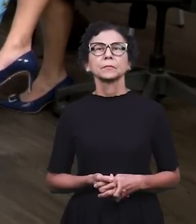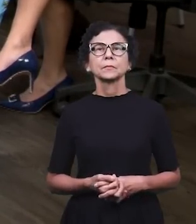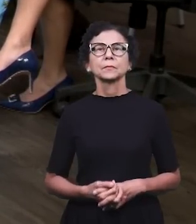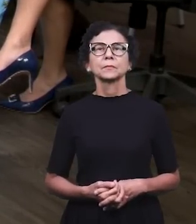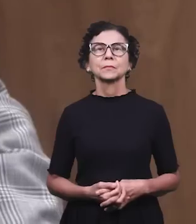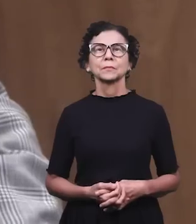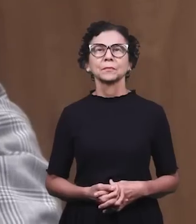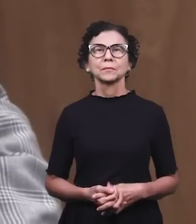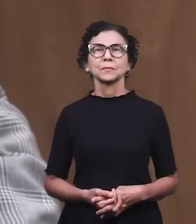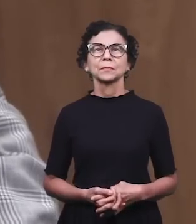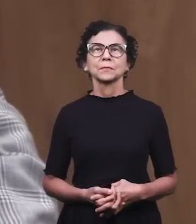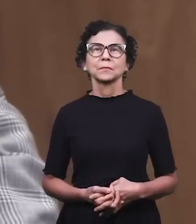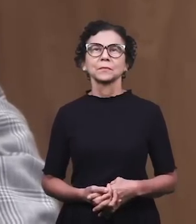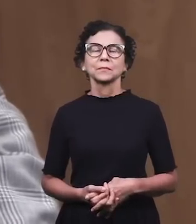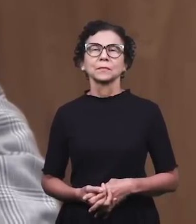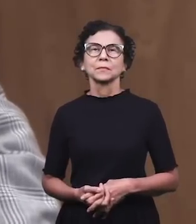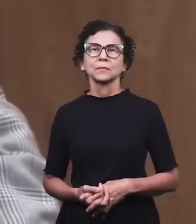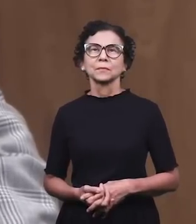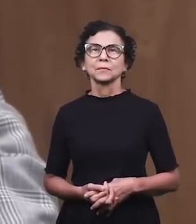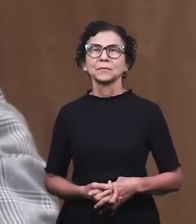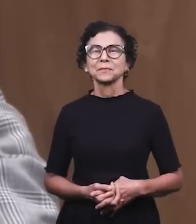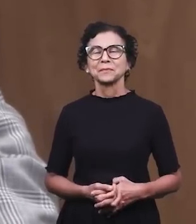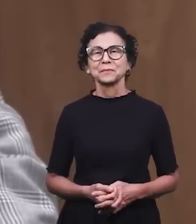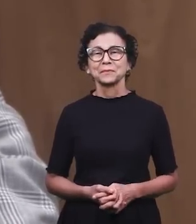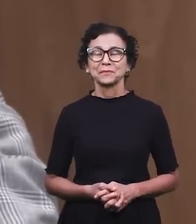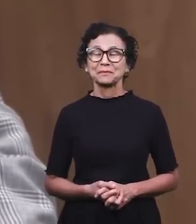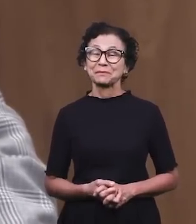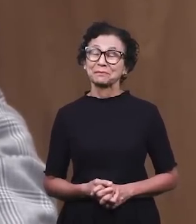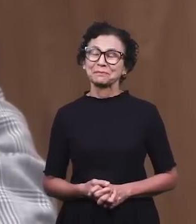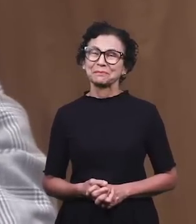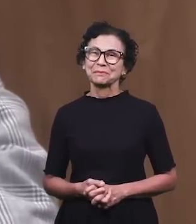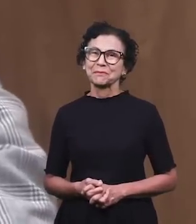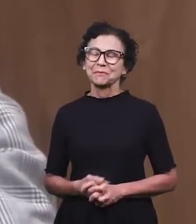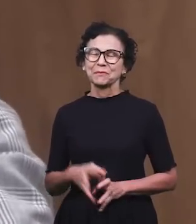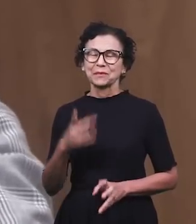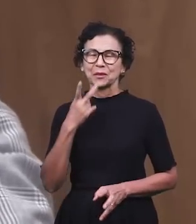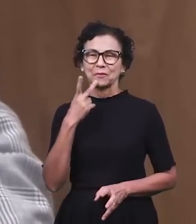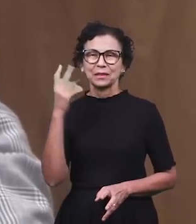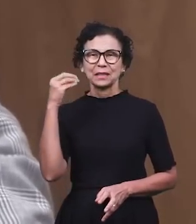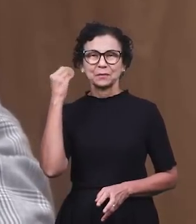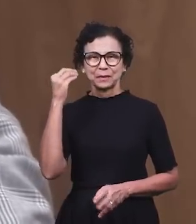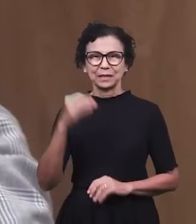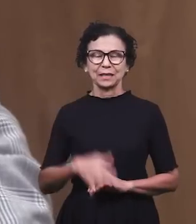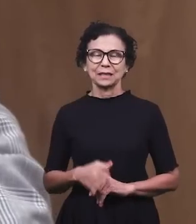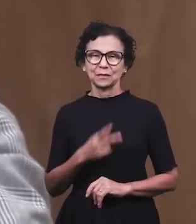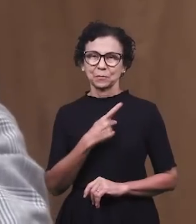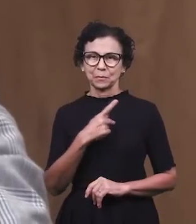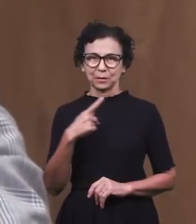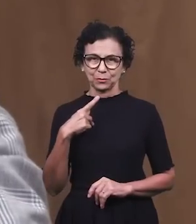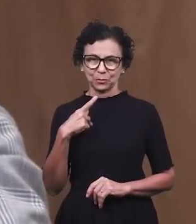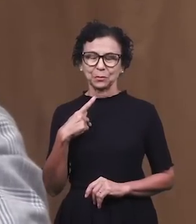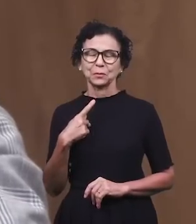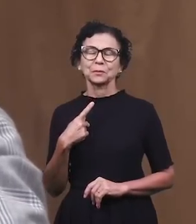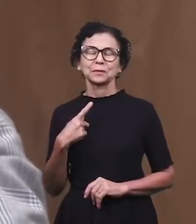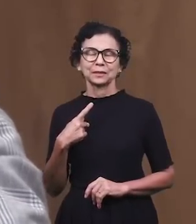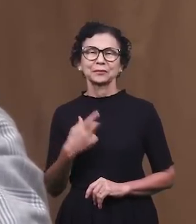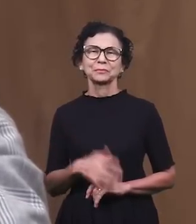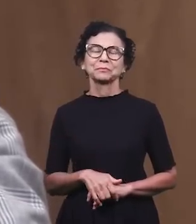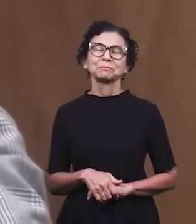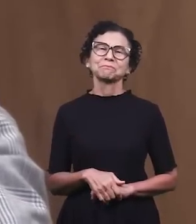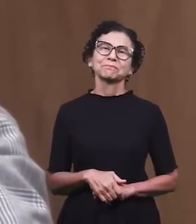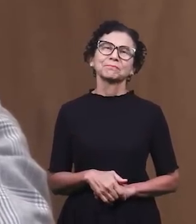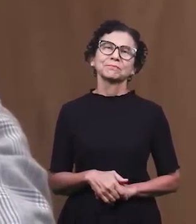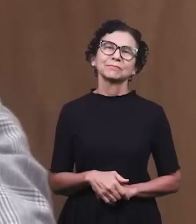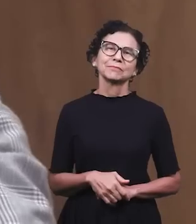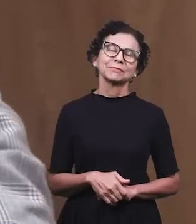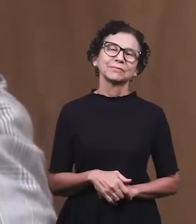eu vou contar, ele vai ficar aborrecido comigo. Eu vou contar a experiência de um pastor, né,